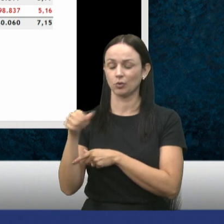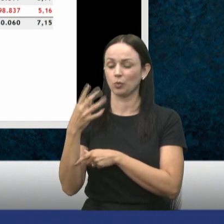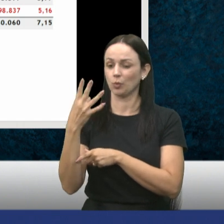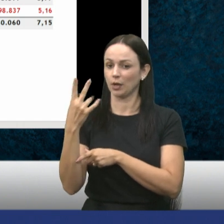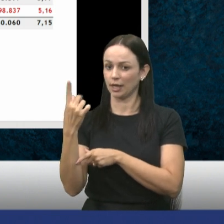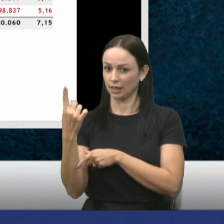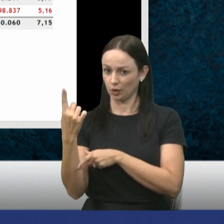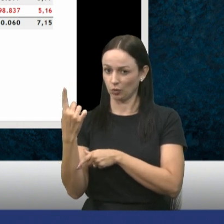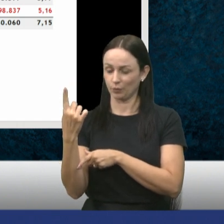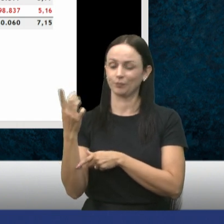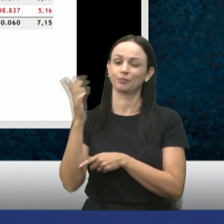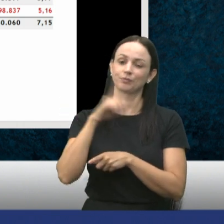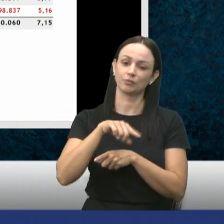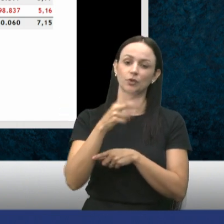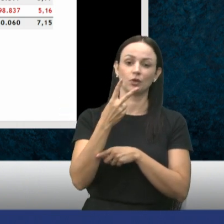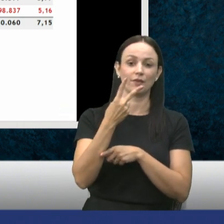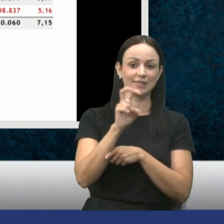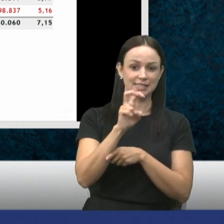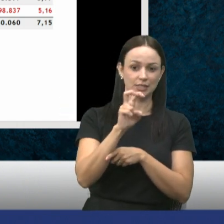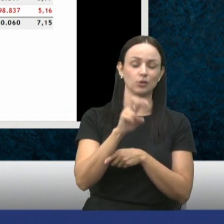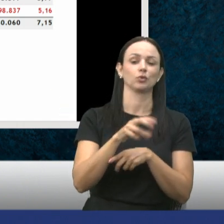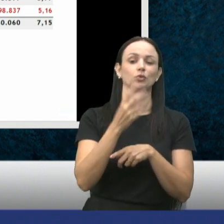236.604.241. Em 2025,